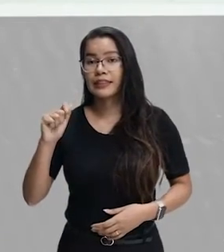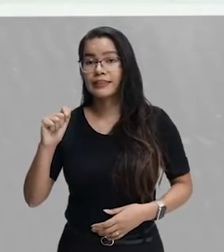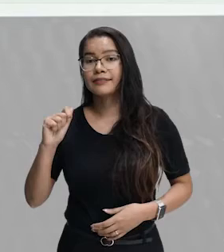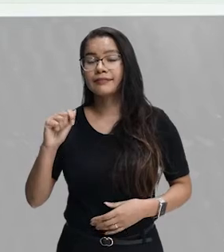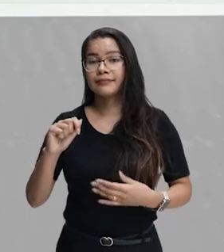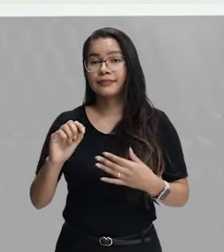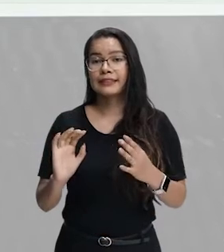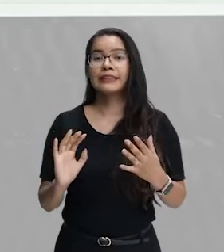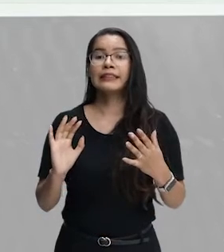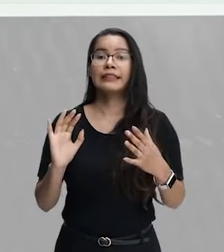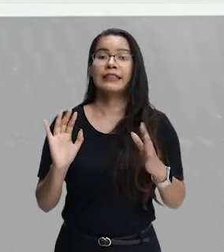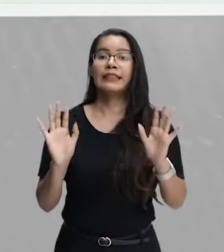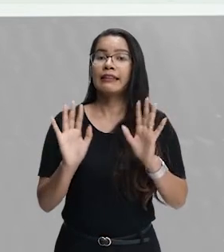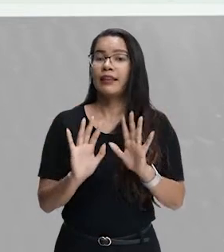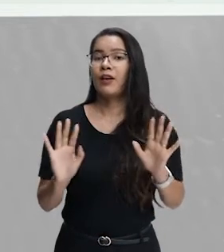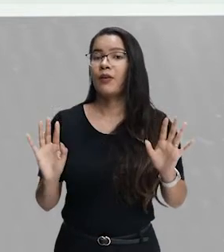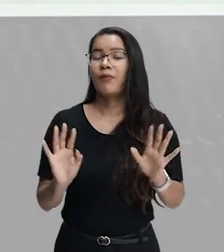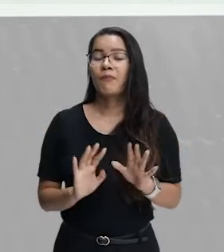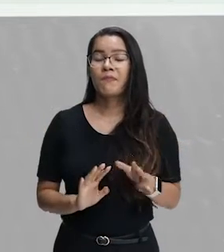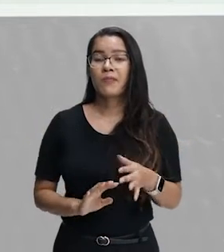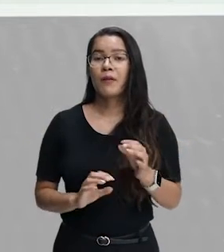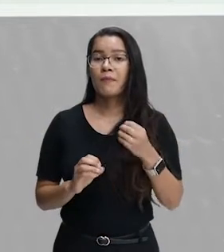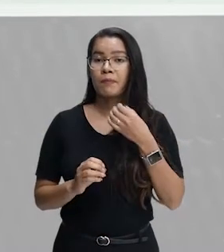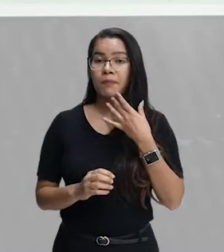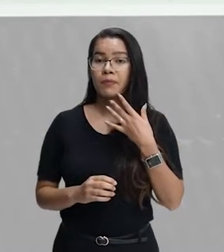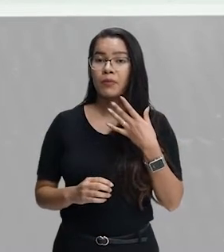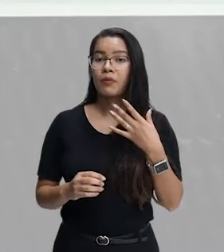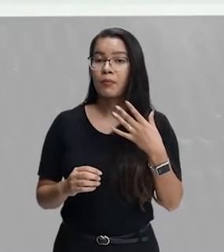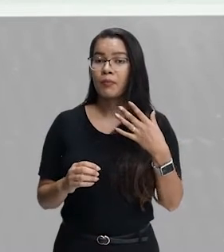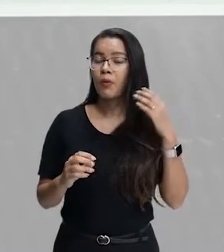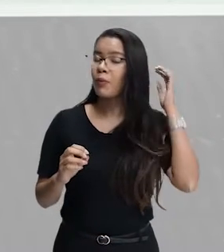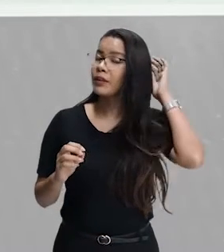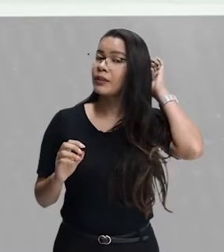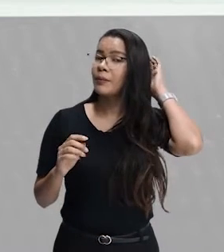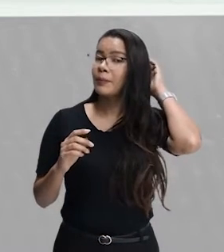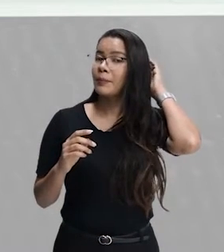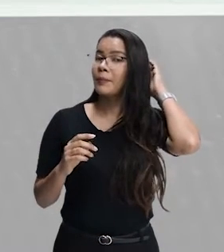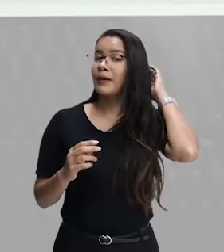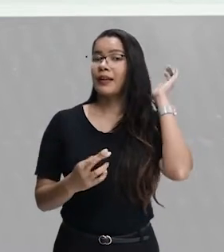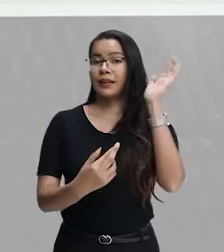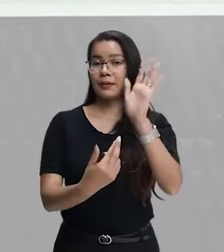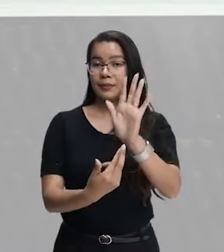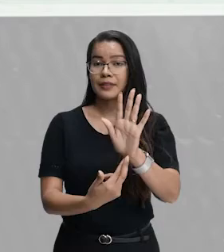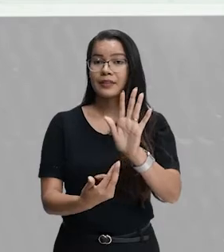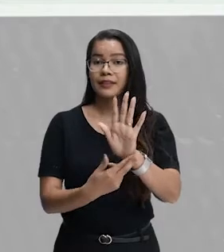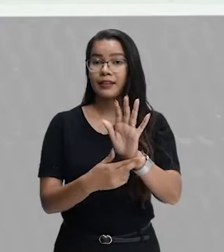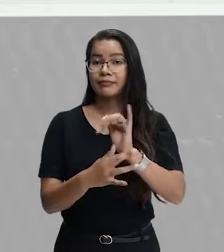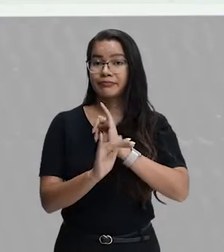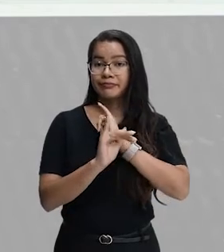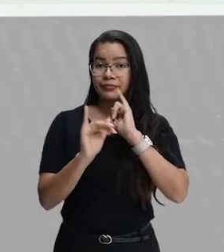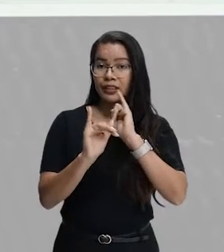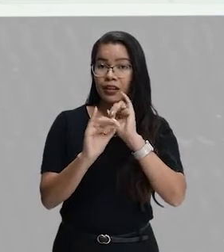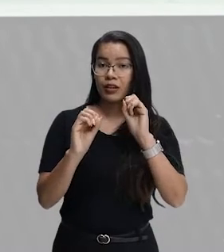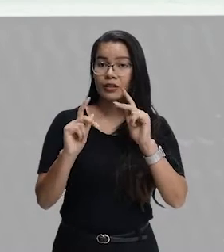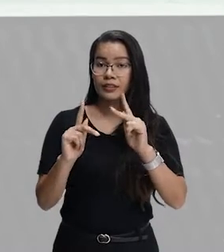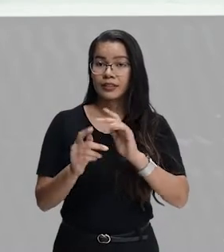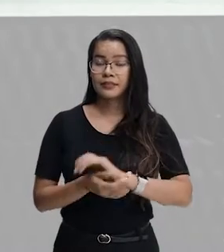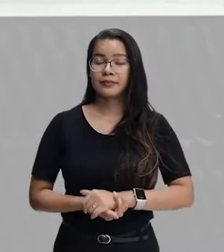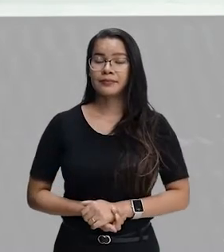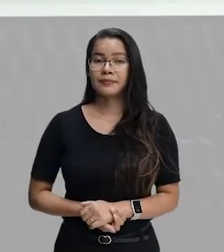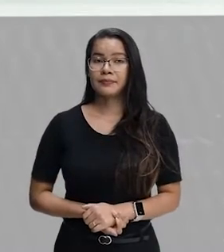central não é suficiente para representar os dados. Beleza,